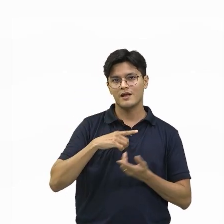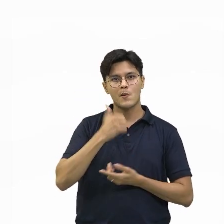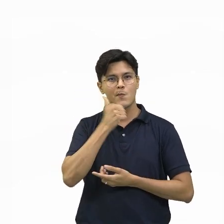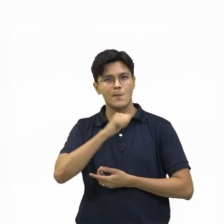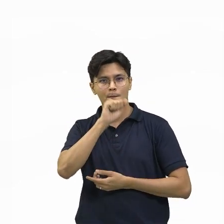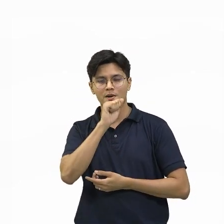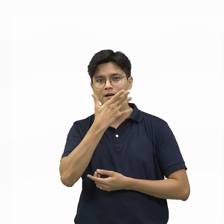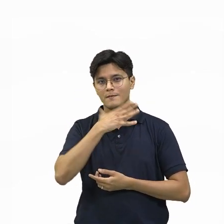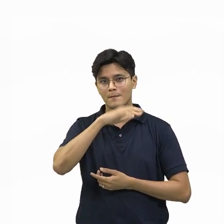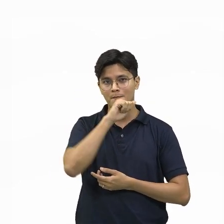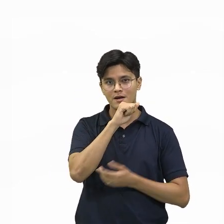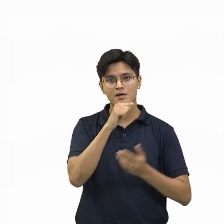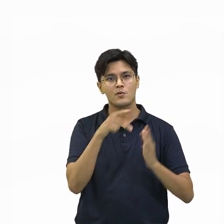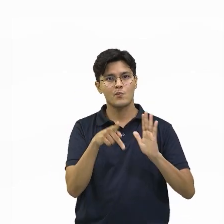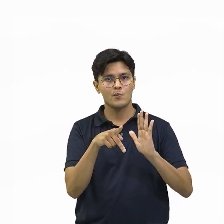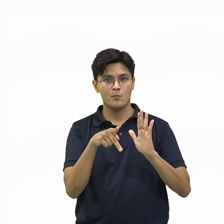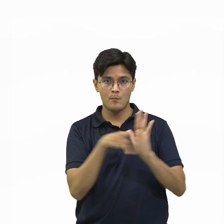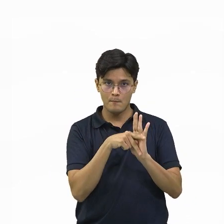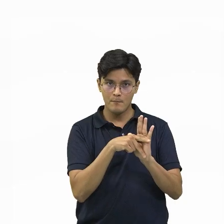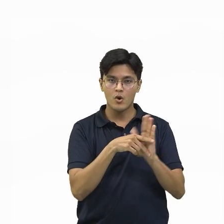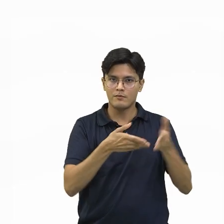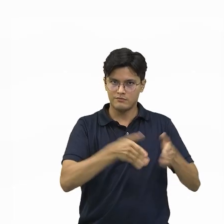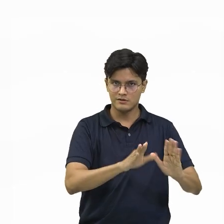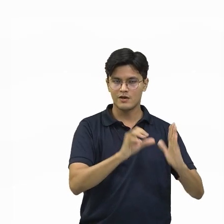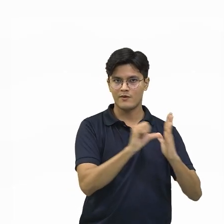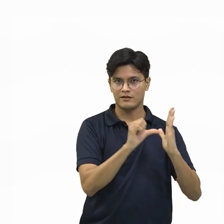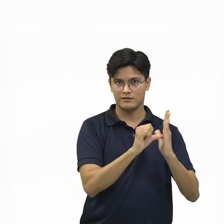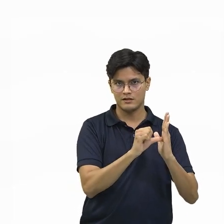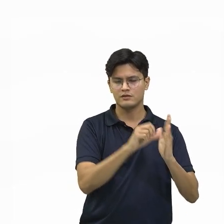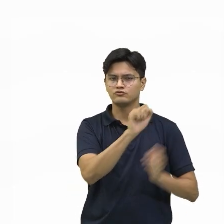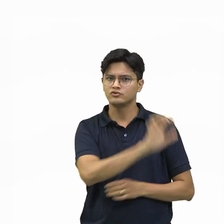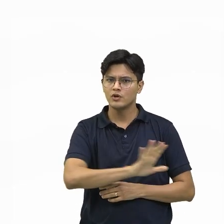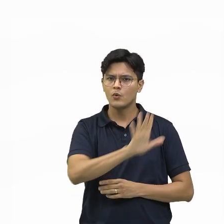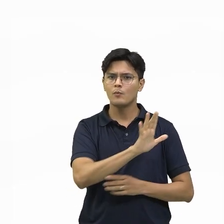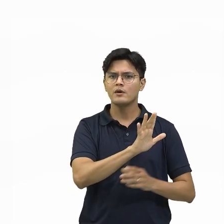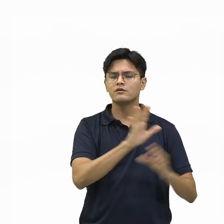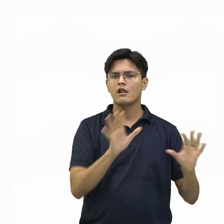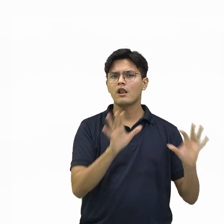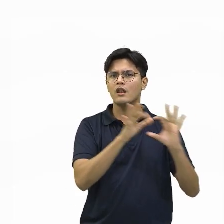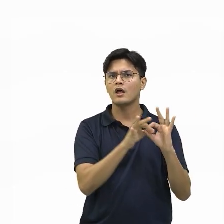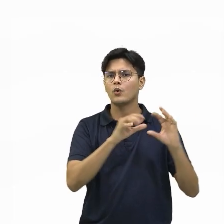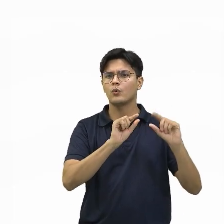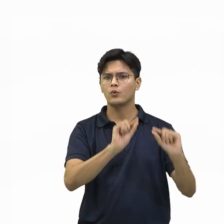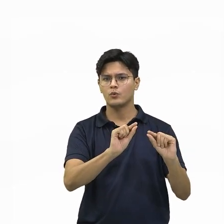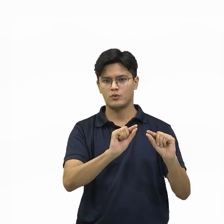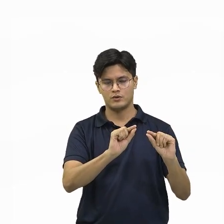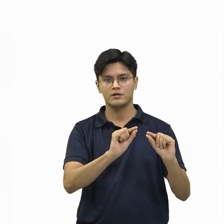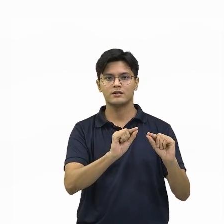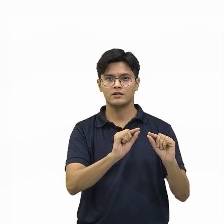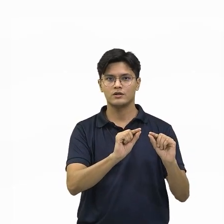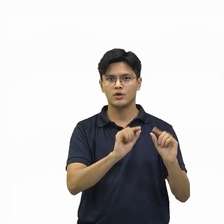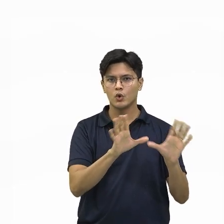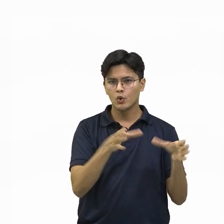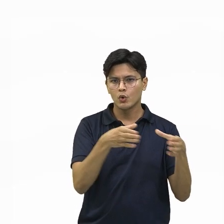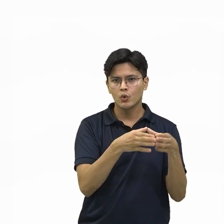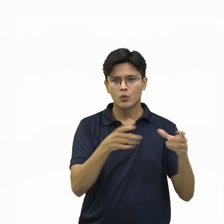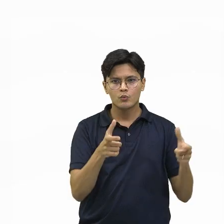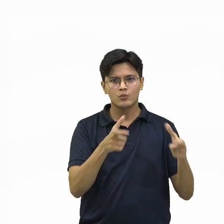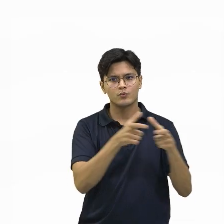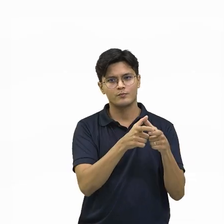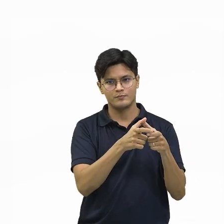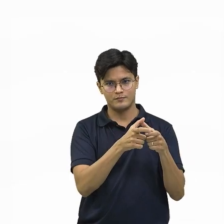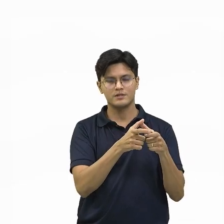ateniense, que de um modo geral, estavam atrelados, né, a uma pequena parcela